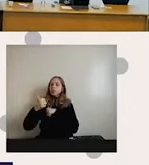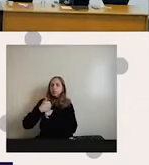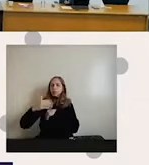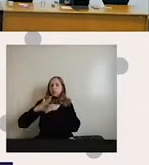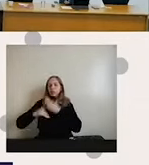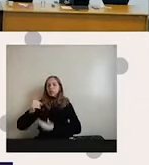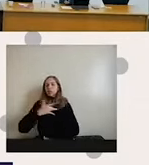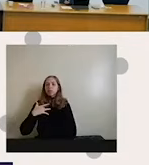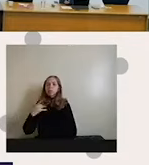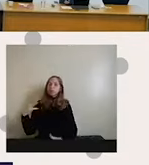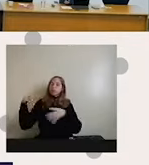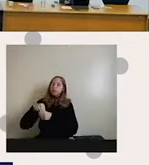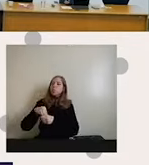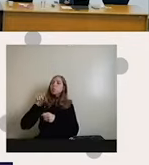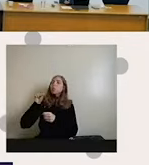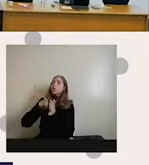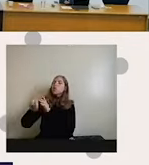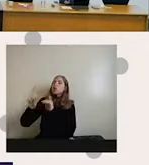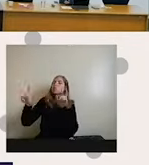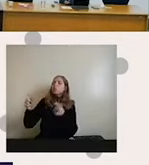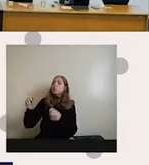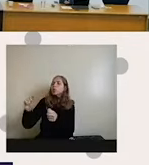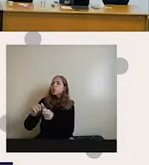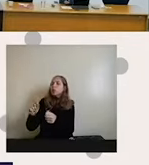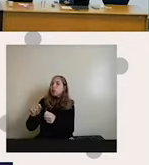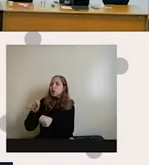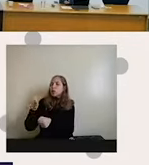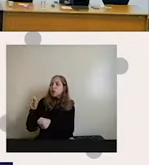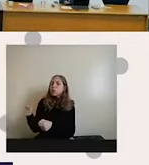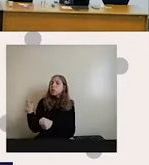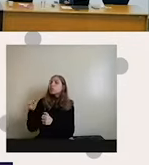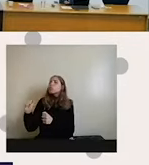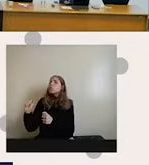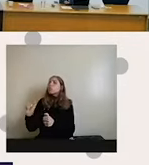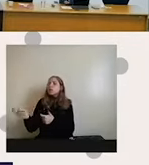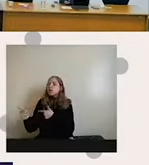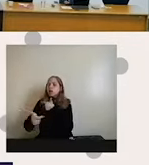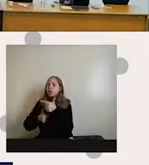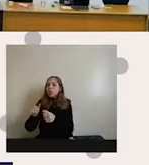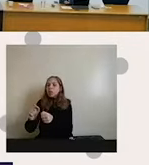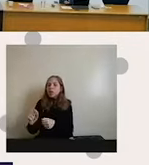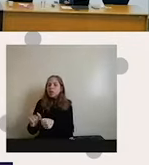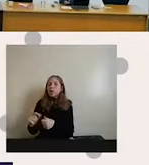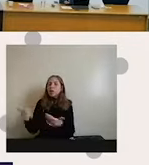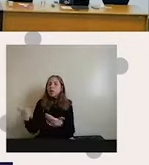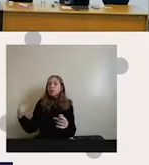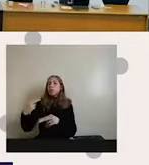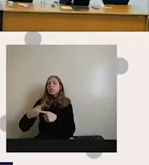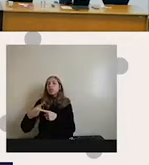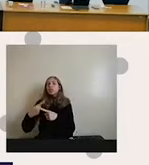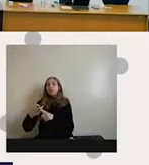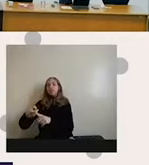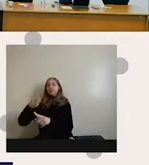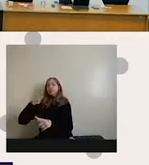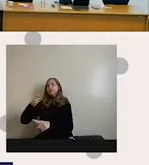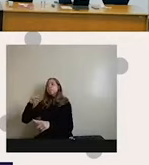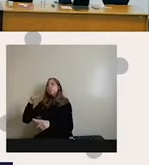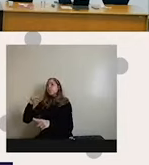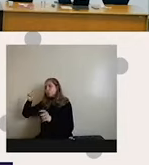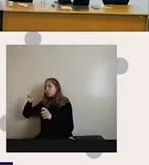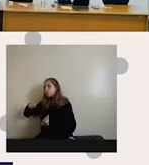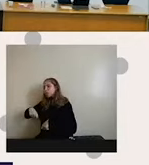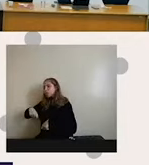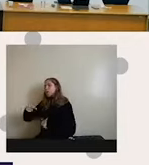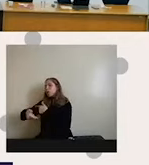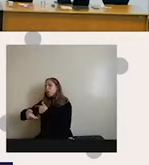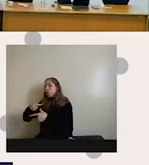você faz, né, de que arte se ocupa, porque na fonte do sustento da pessoa poderia residir a causa da sua patologia, né?